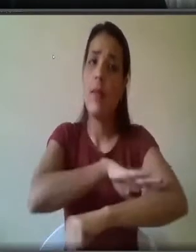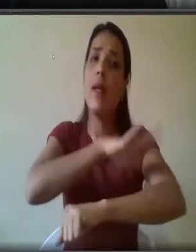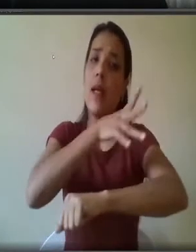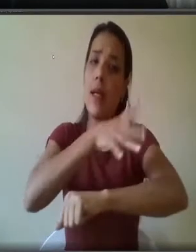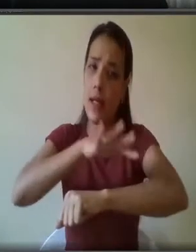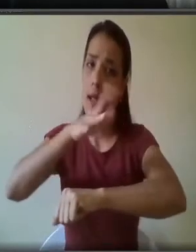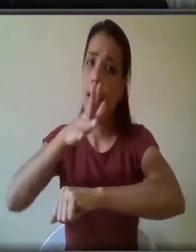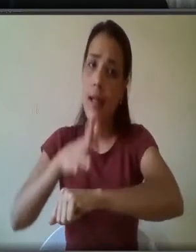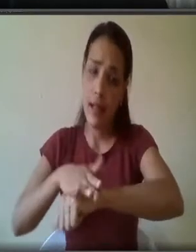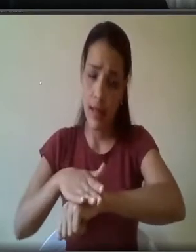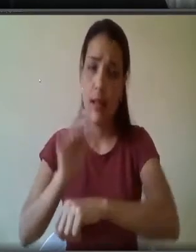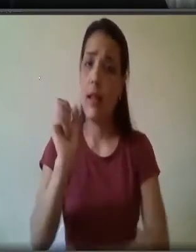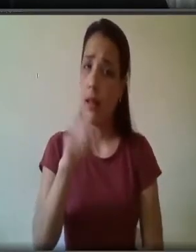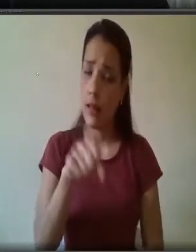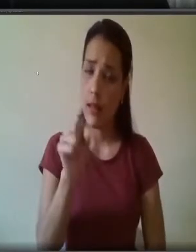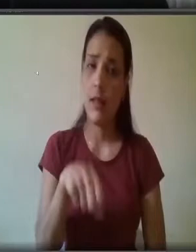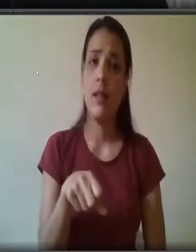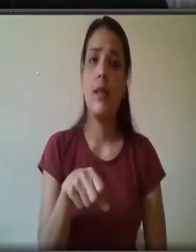alguns